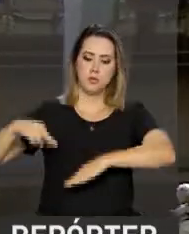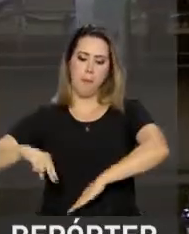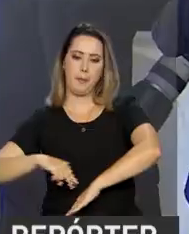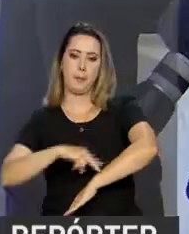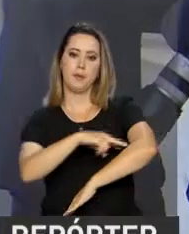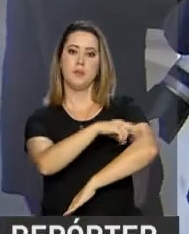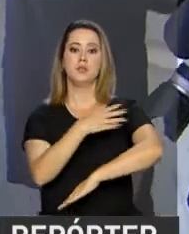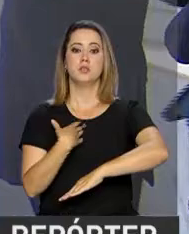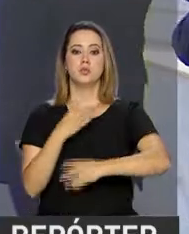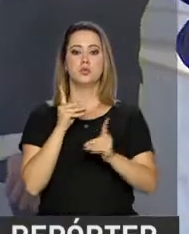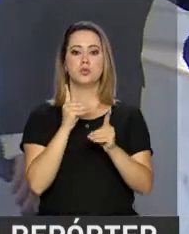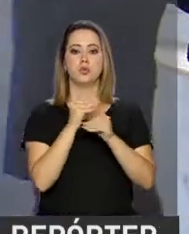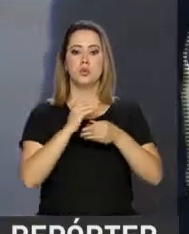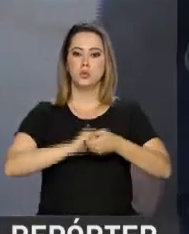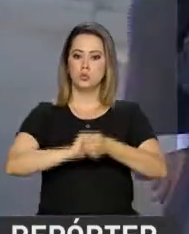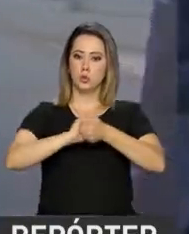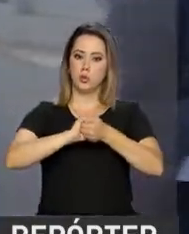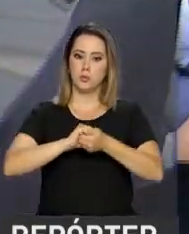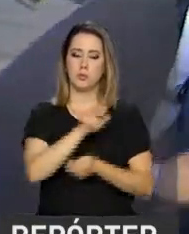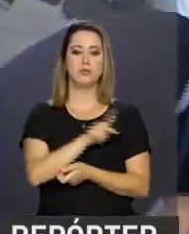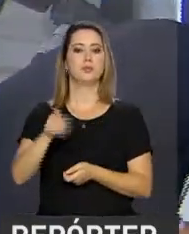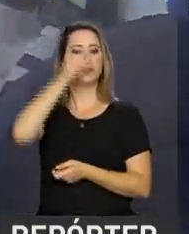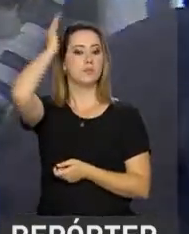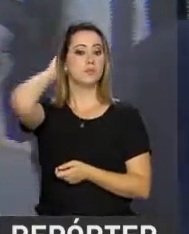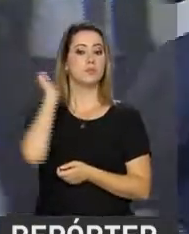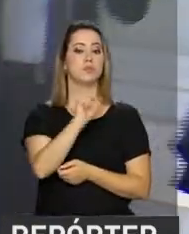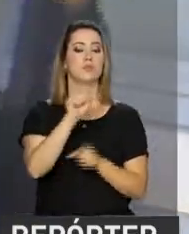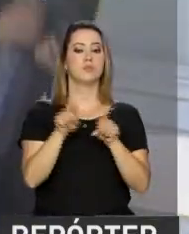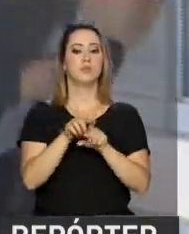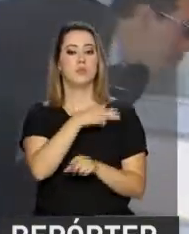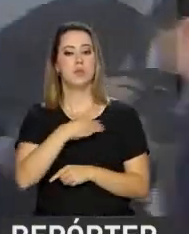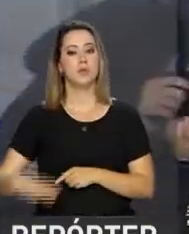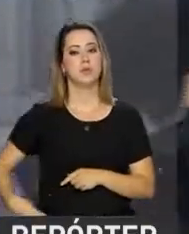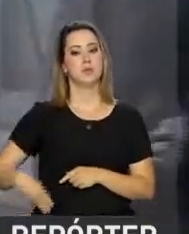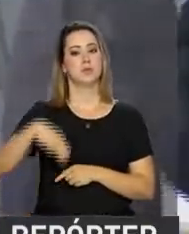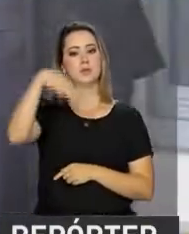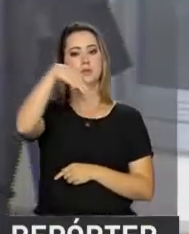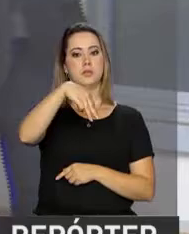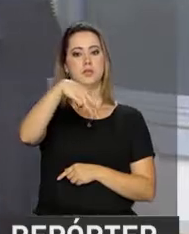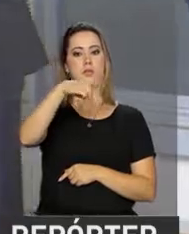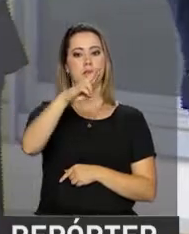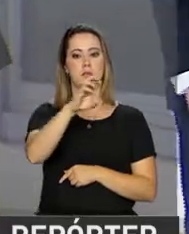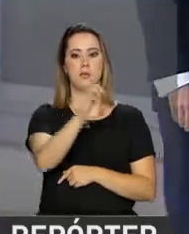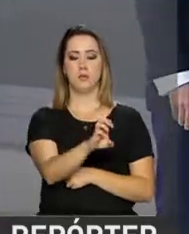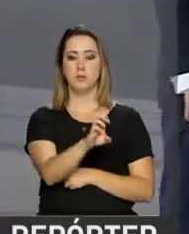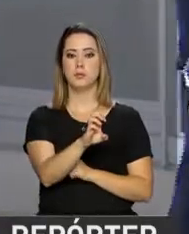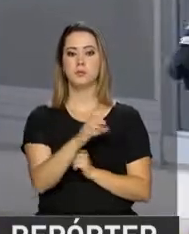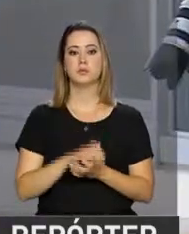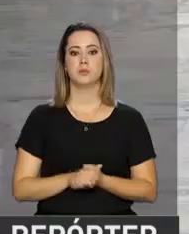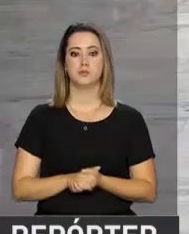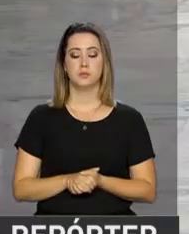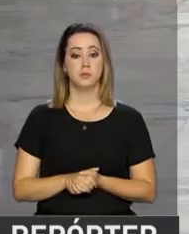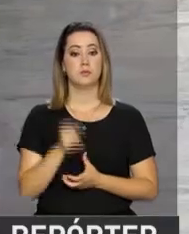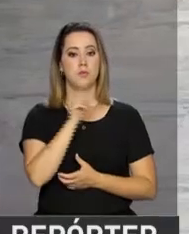onde recebeu os cumprimentos do presidente michel temer e do ministro das relações exteriores aloísio nunes